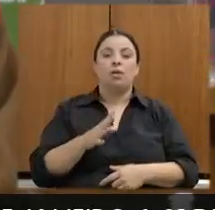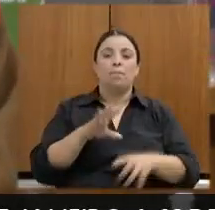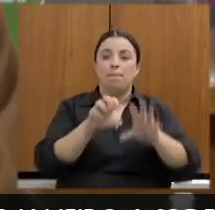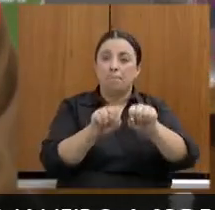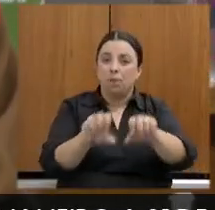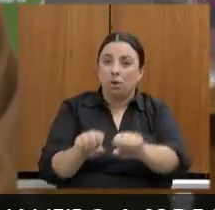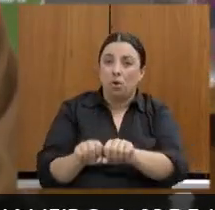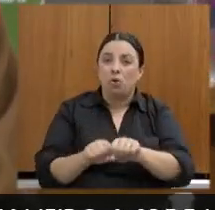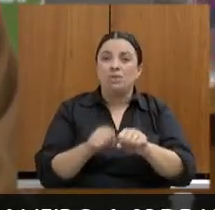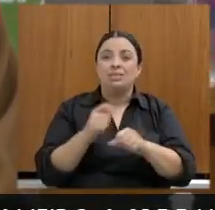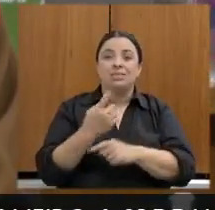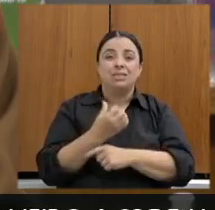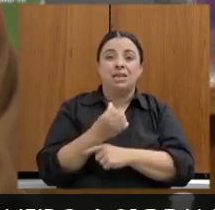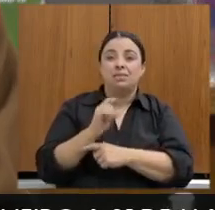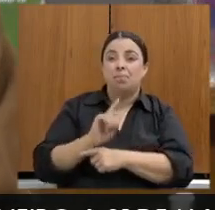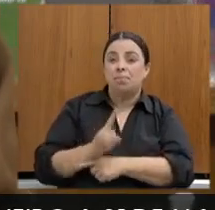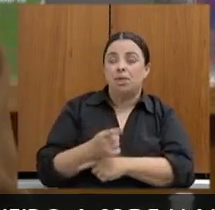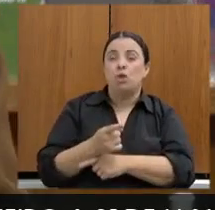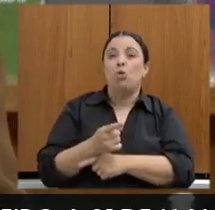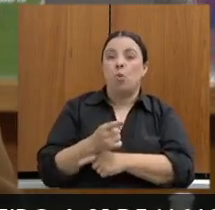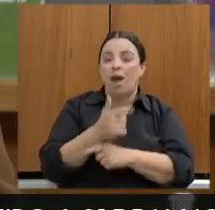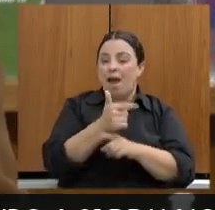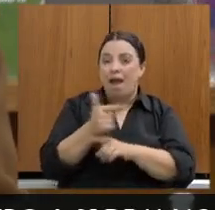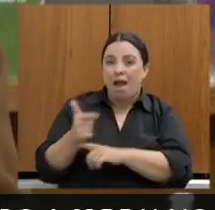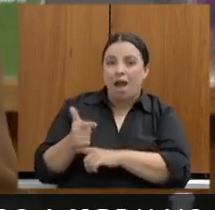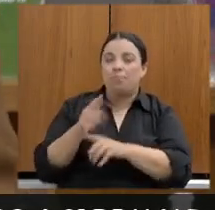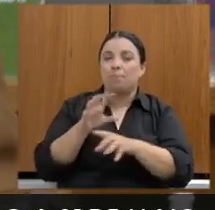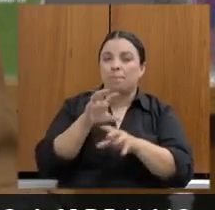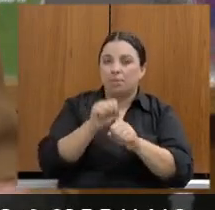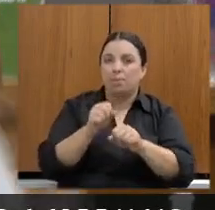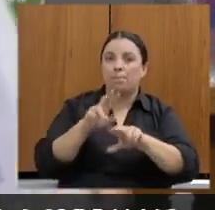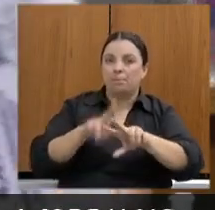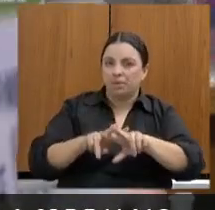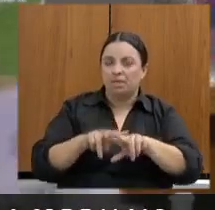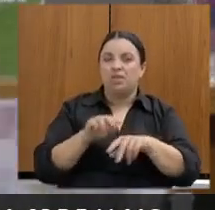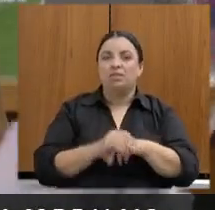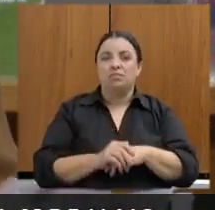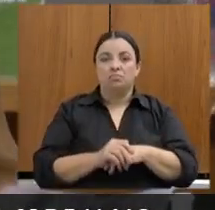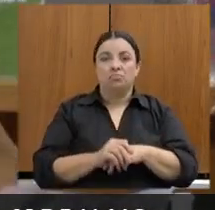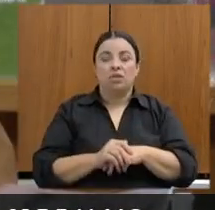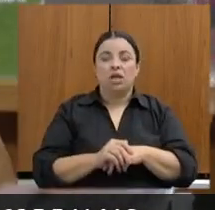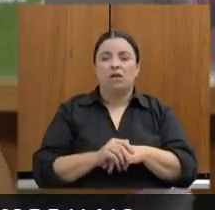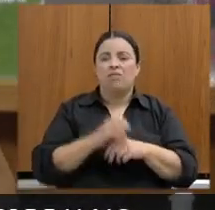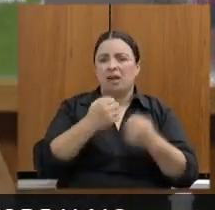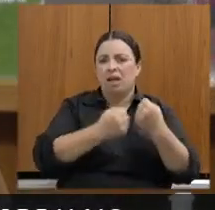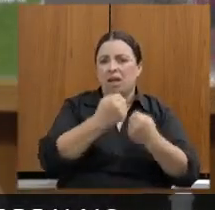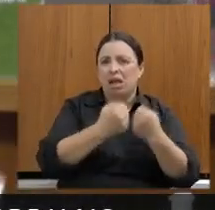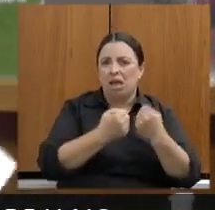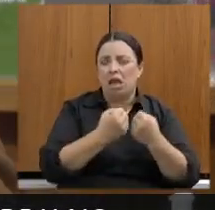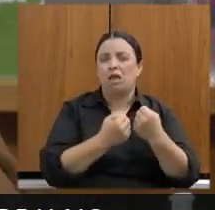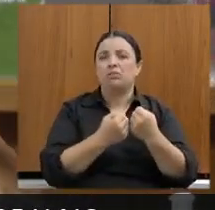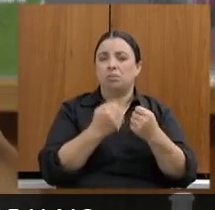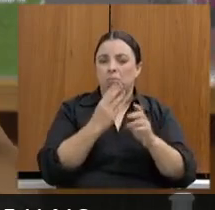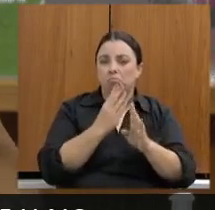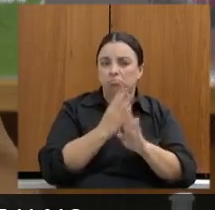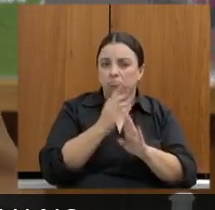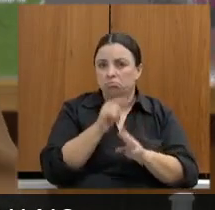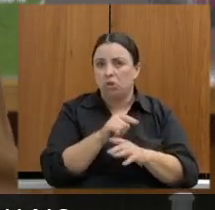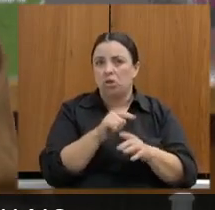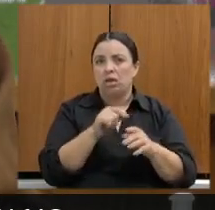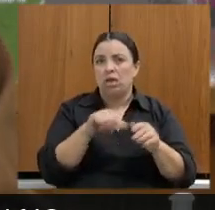apreendidas mais de 5 mil veículos recuperados pode passar por favor vamos vamos aqui aos percentuais